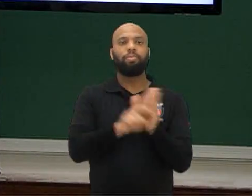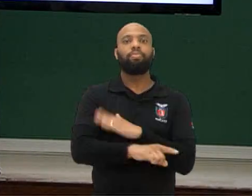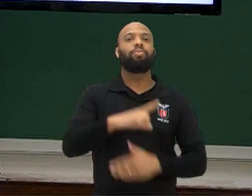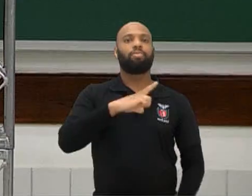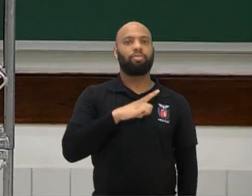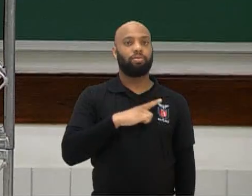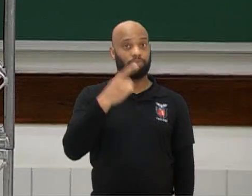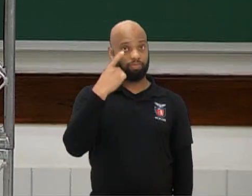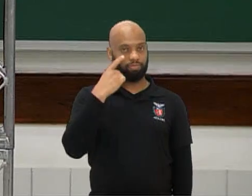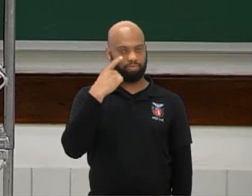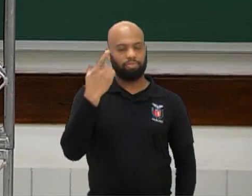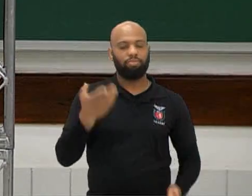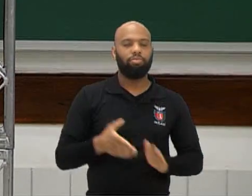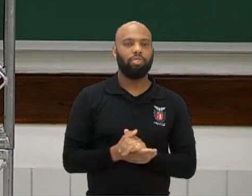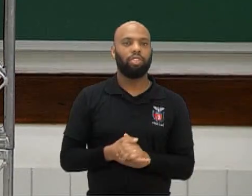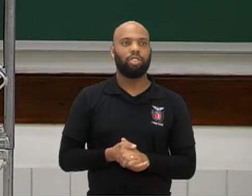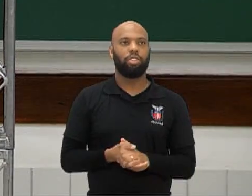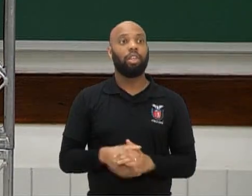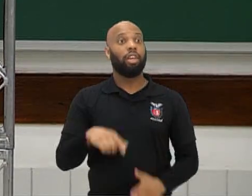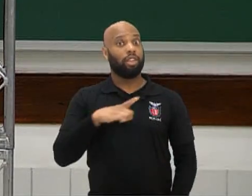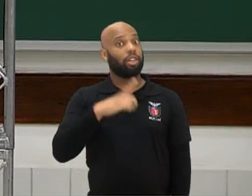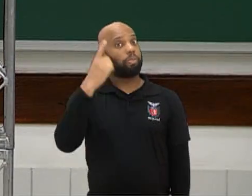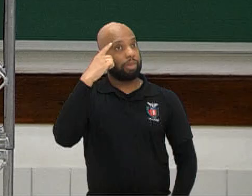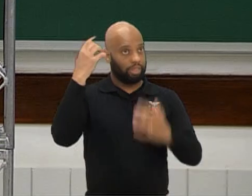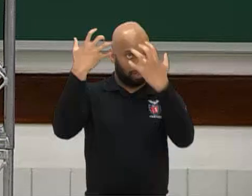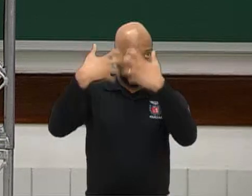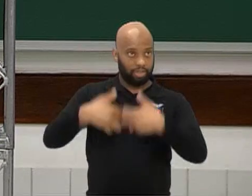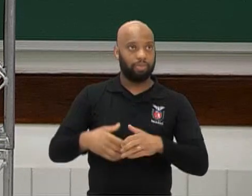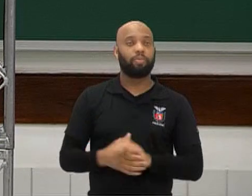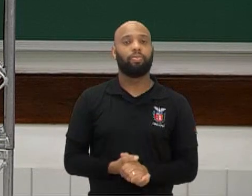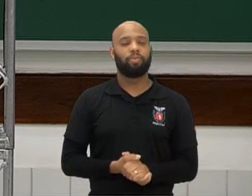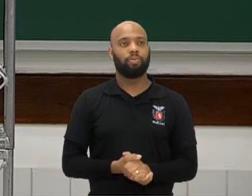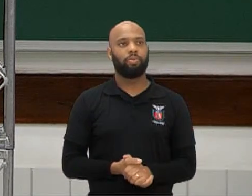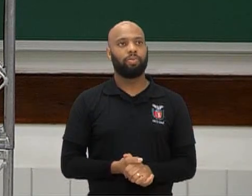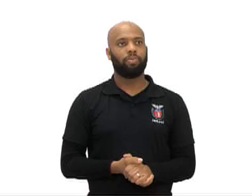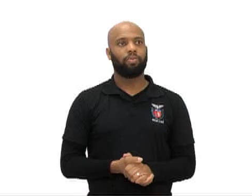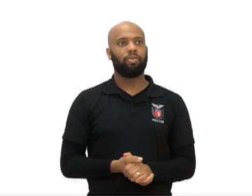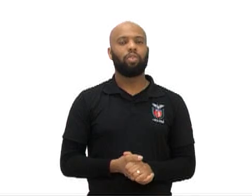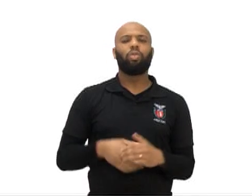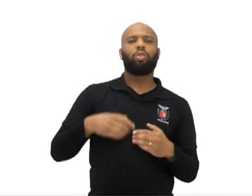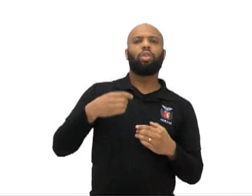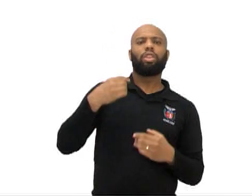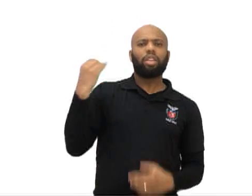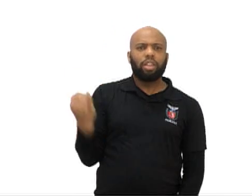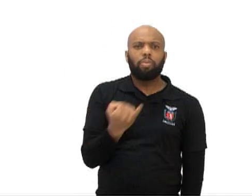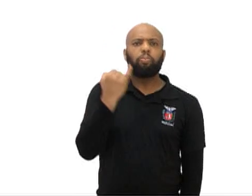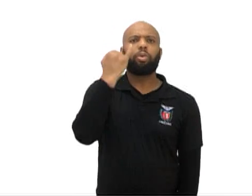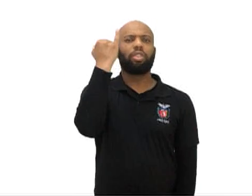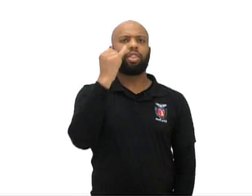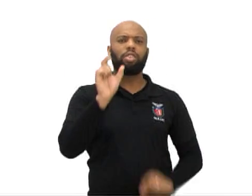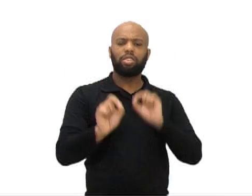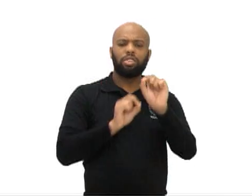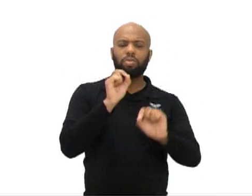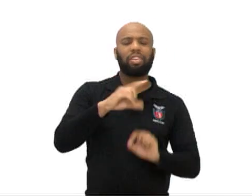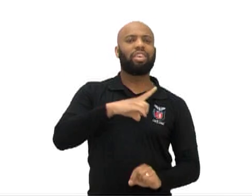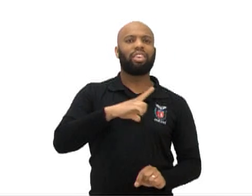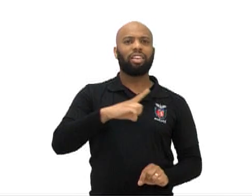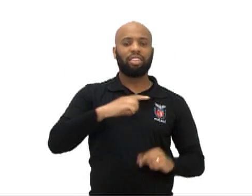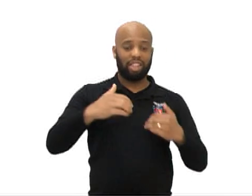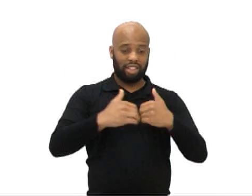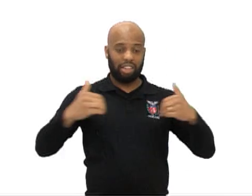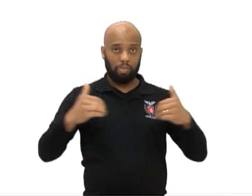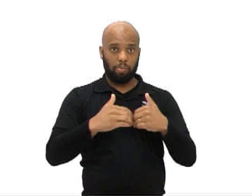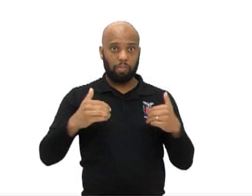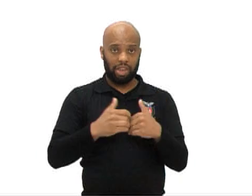vocês. Olha como a gente tem que pensar nas coisas, pessoal. Qual a importância de separarmos, então, o